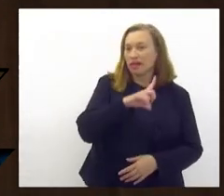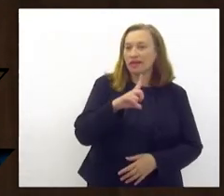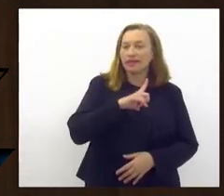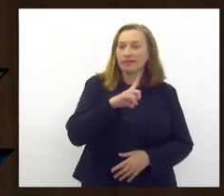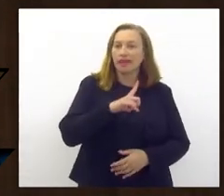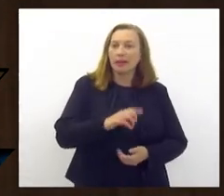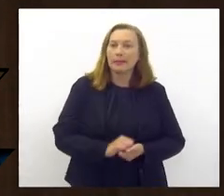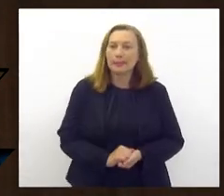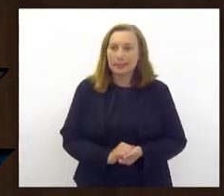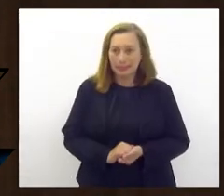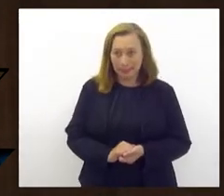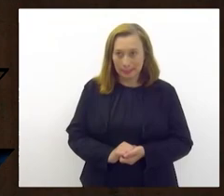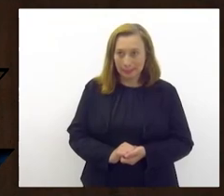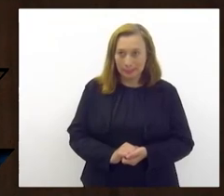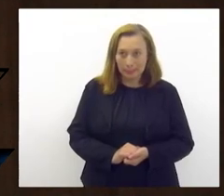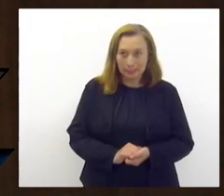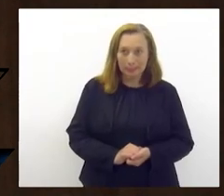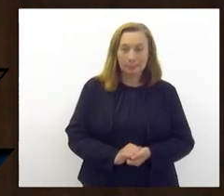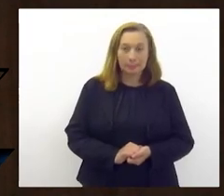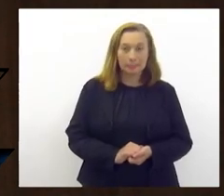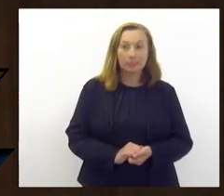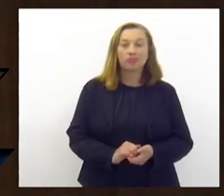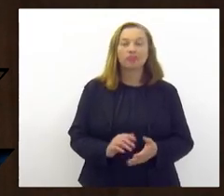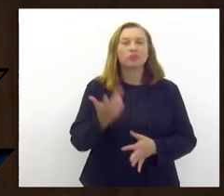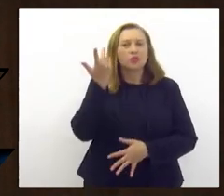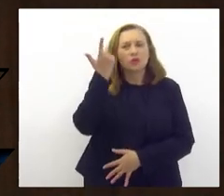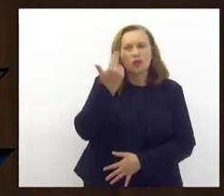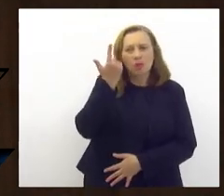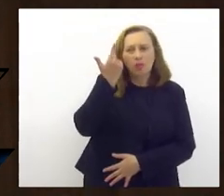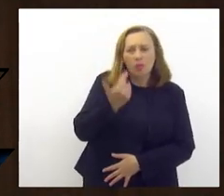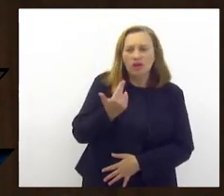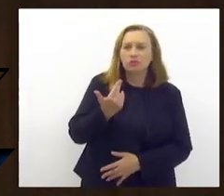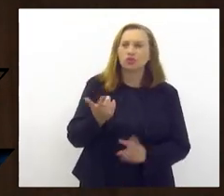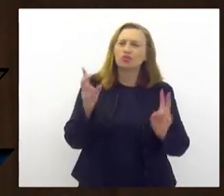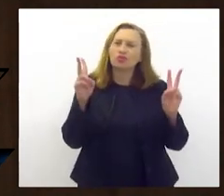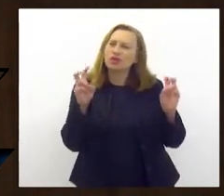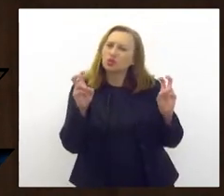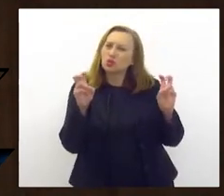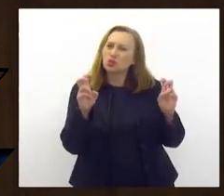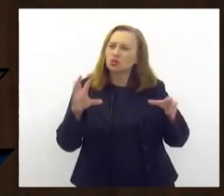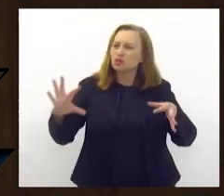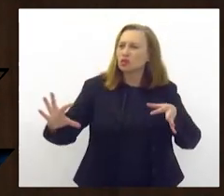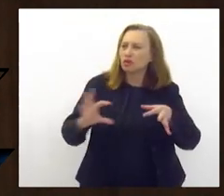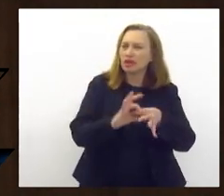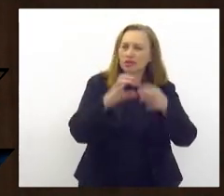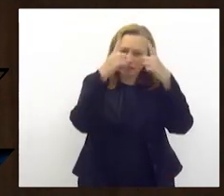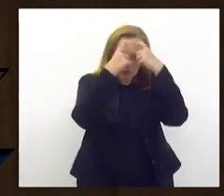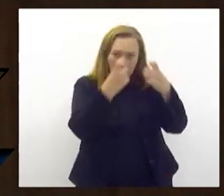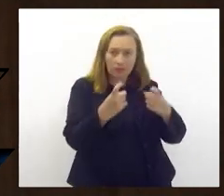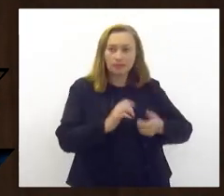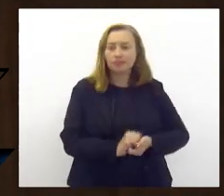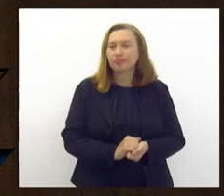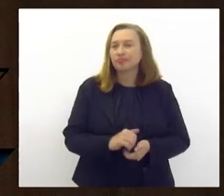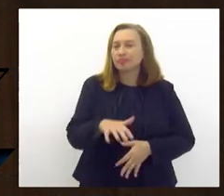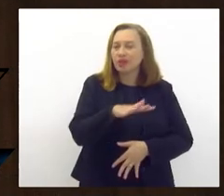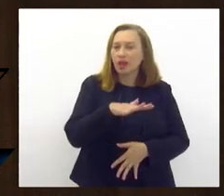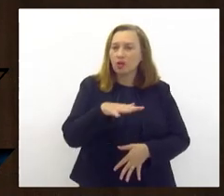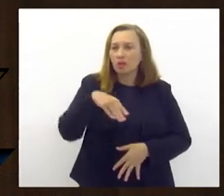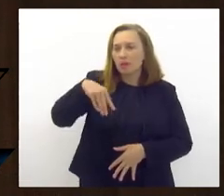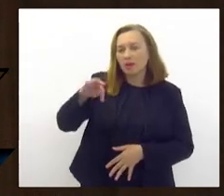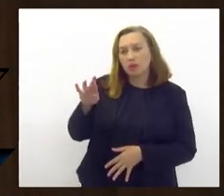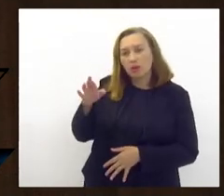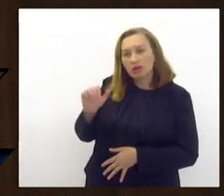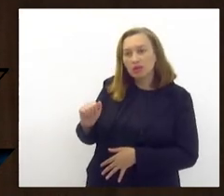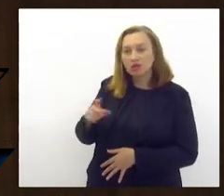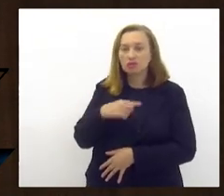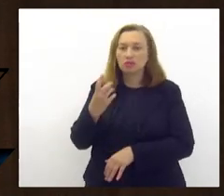docentes lotados em seus quadros. Geralmente, são situações vinculadas à violência, que na região da metropolitana do nosso